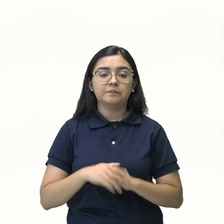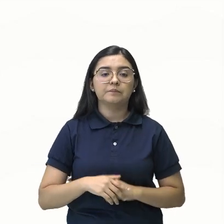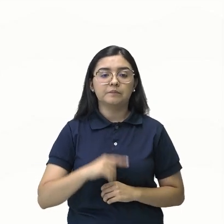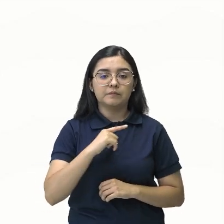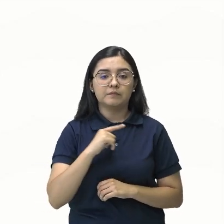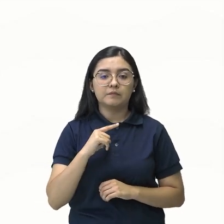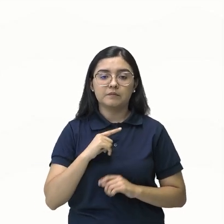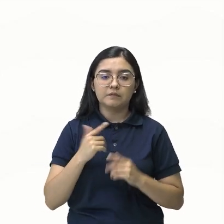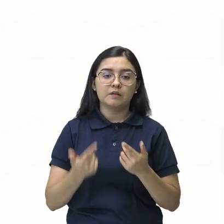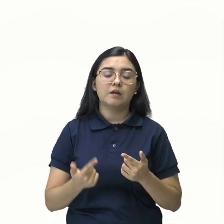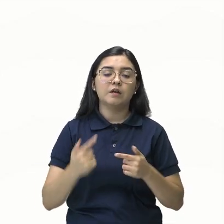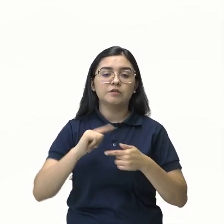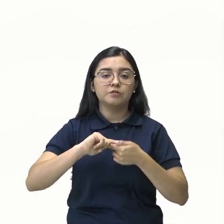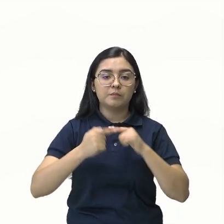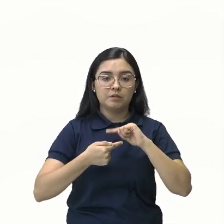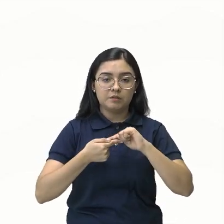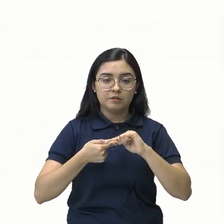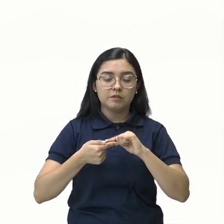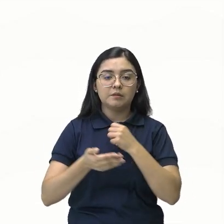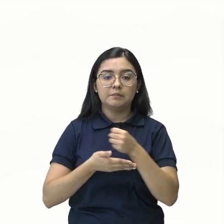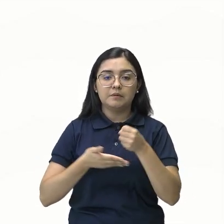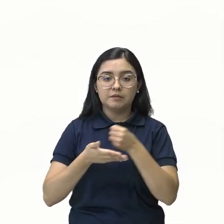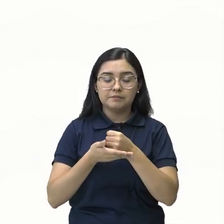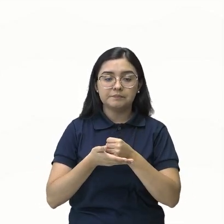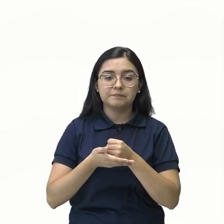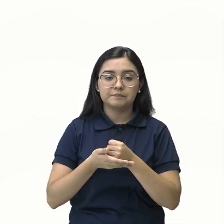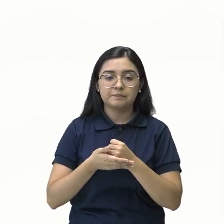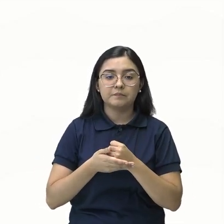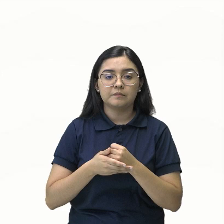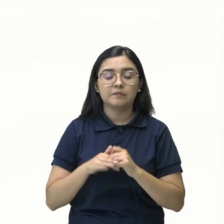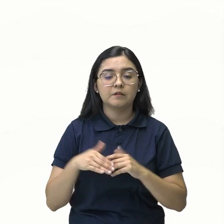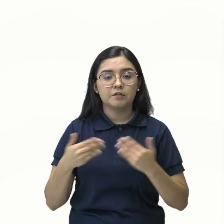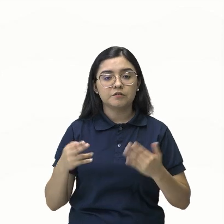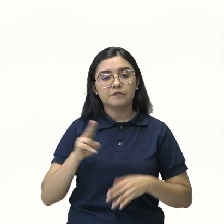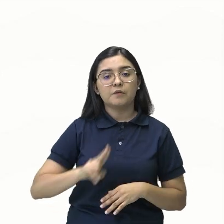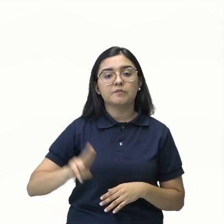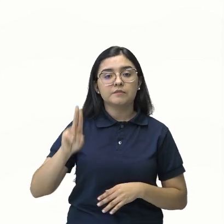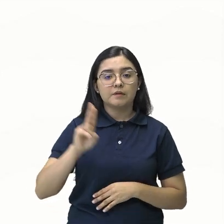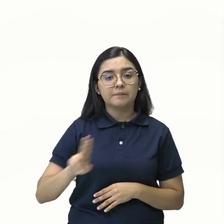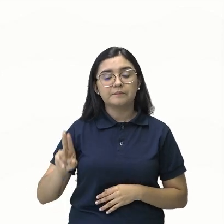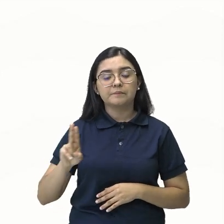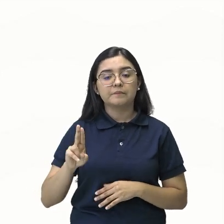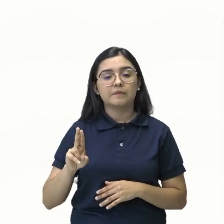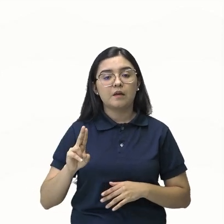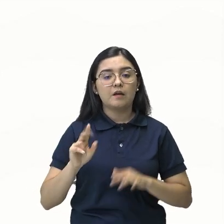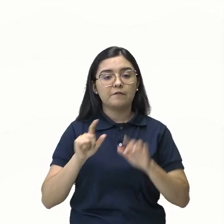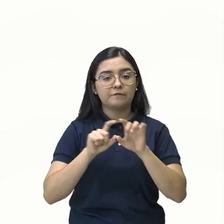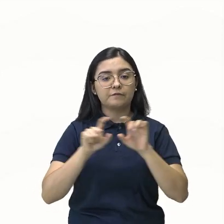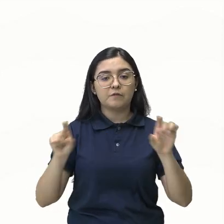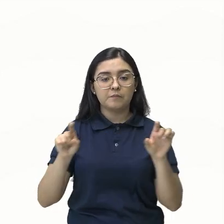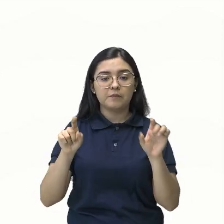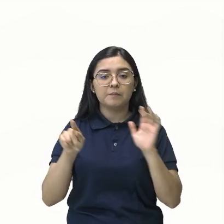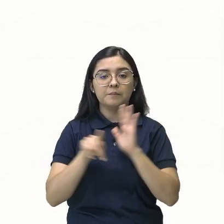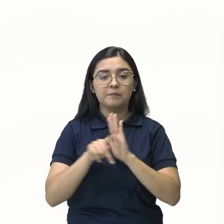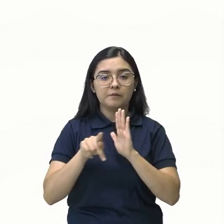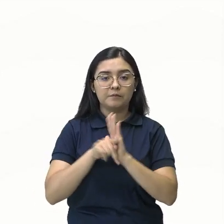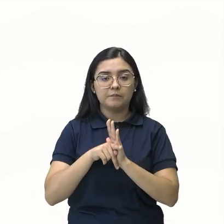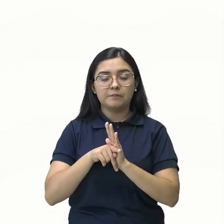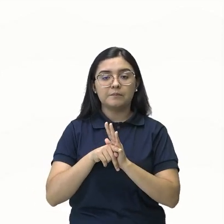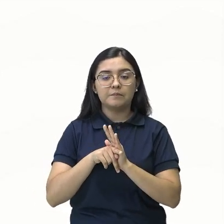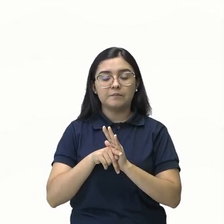forma geométrica, da nossa base, é o que a gente vai utilizar ali, a fórmula das